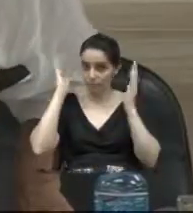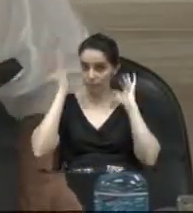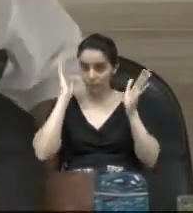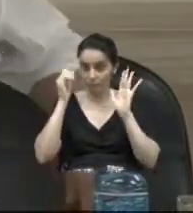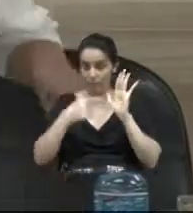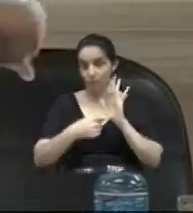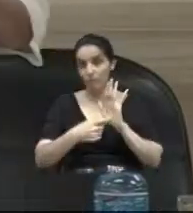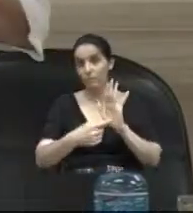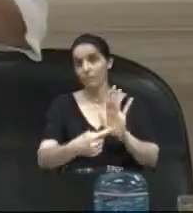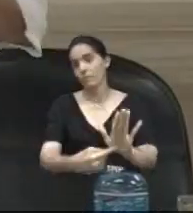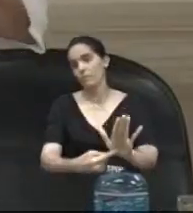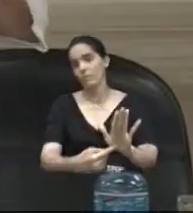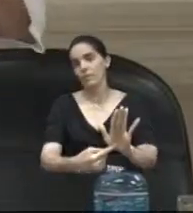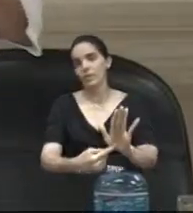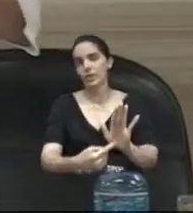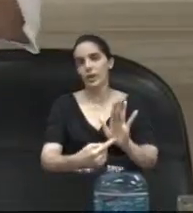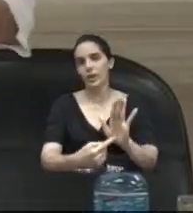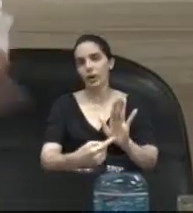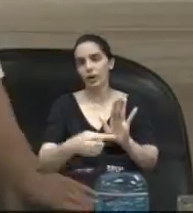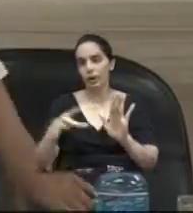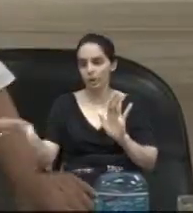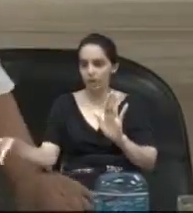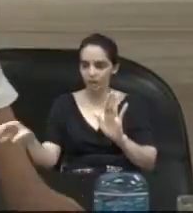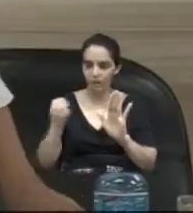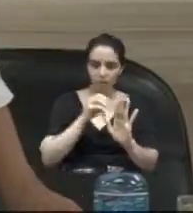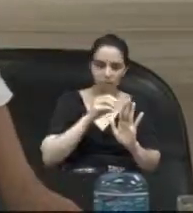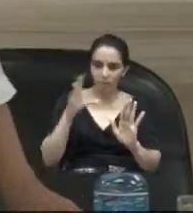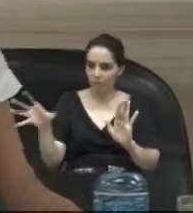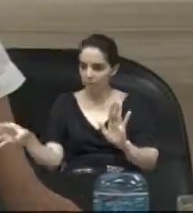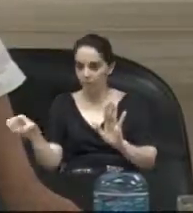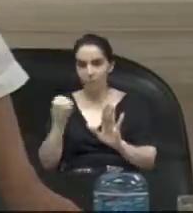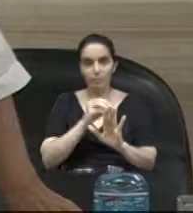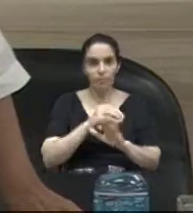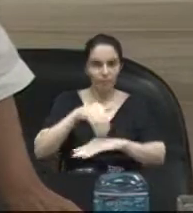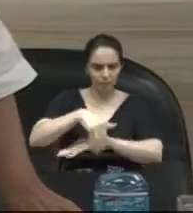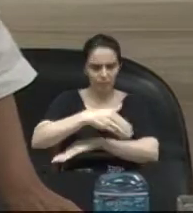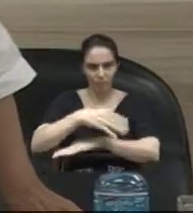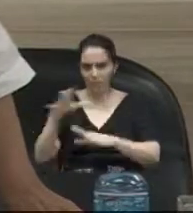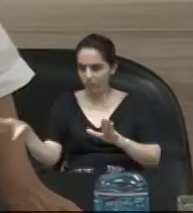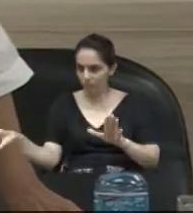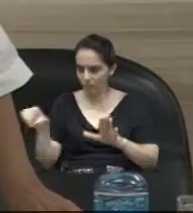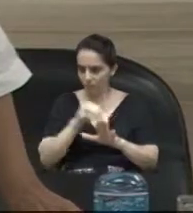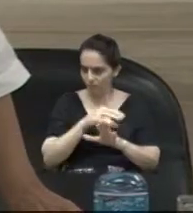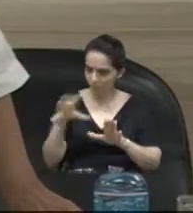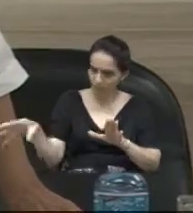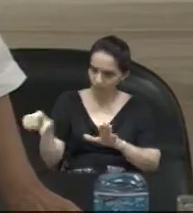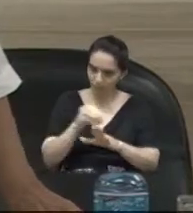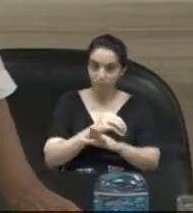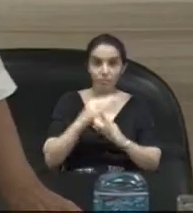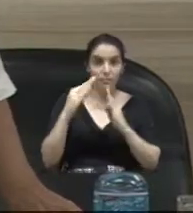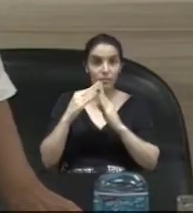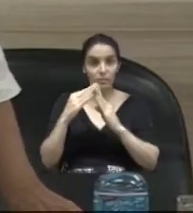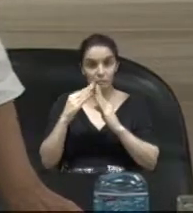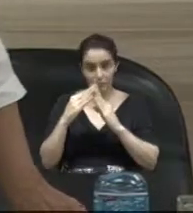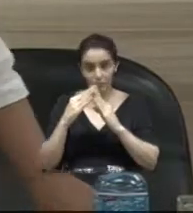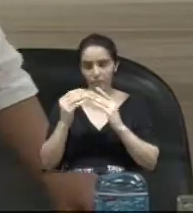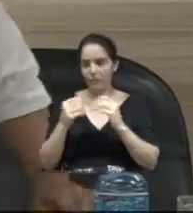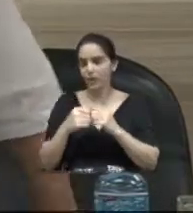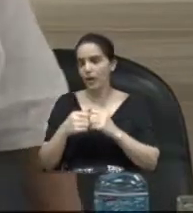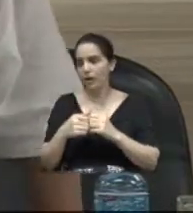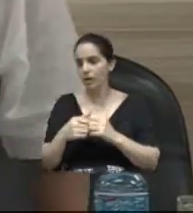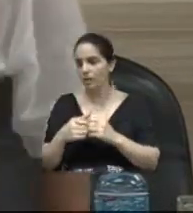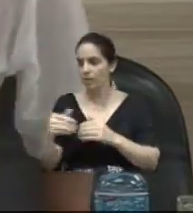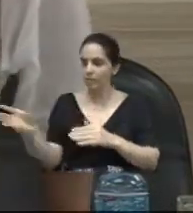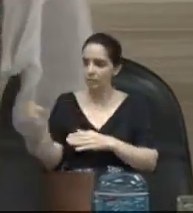de material que o Só Cacareco retirava das casas através